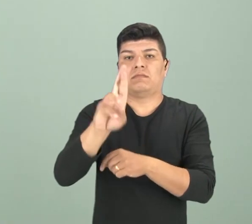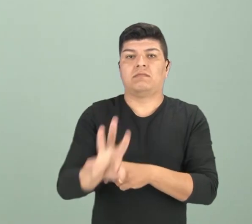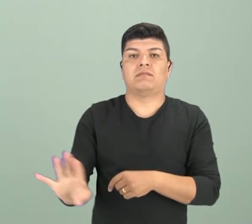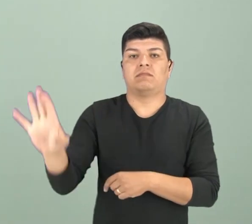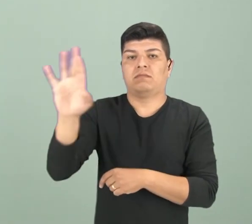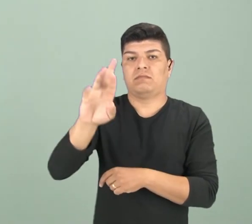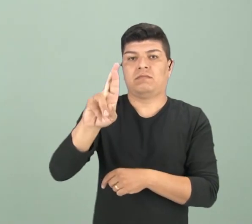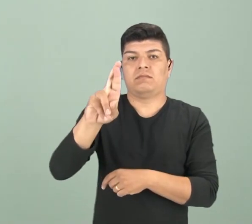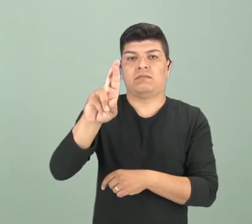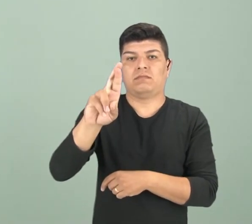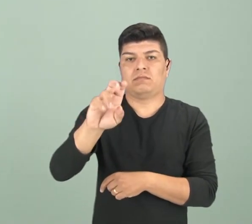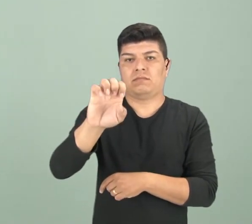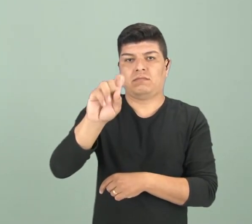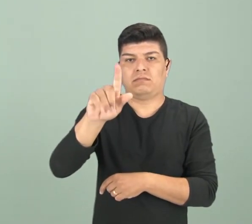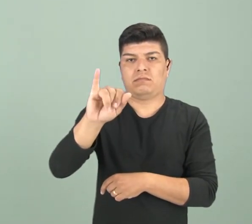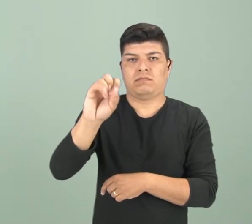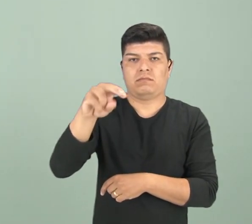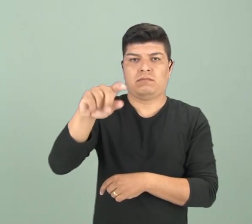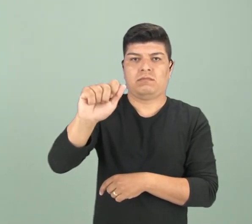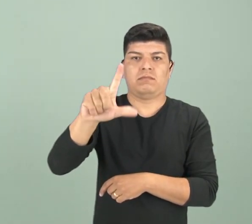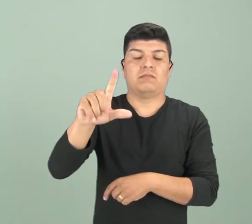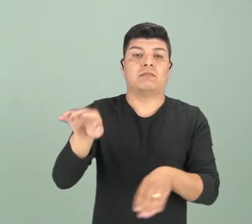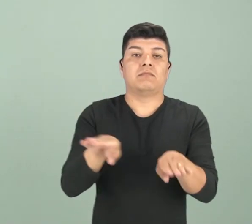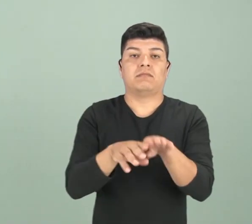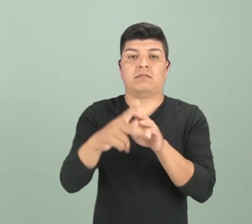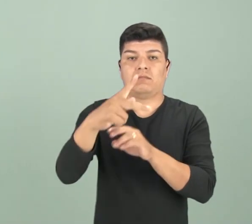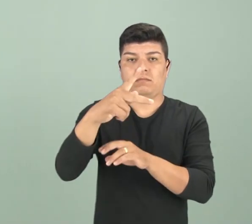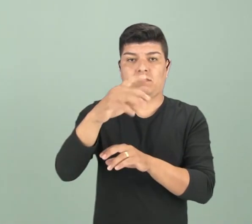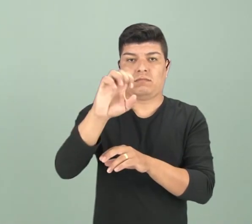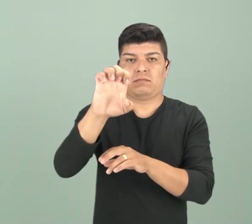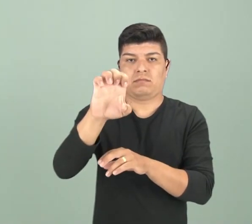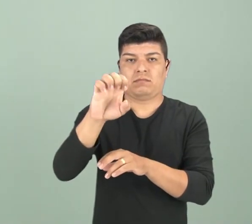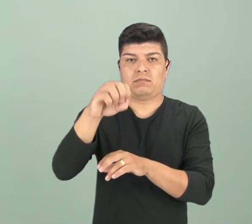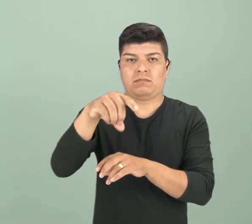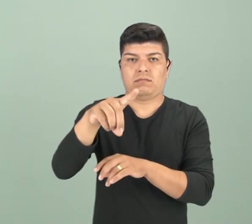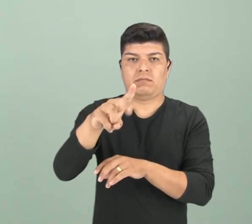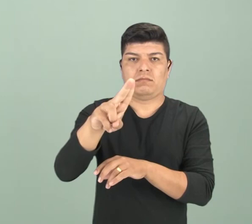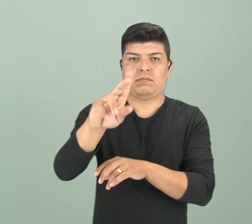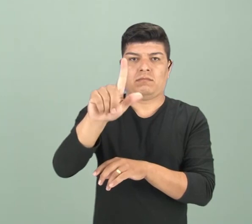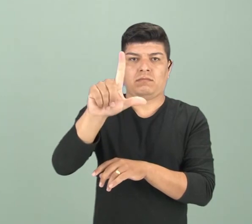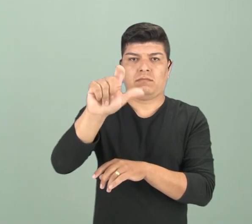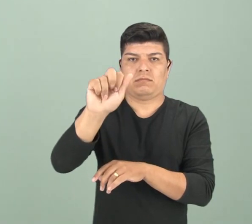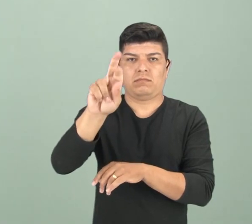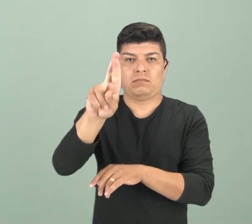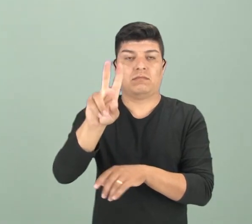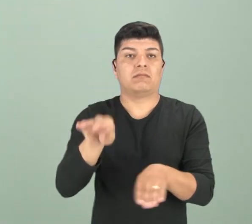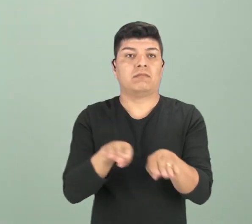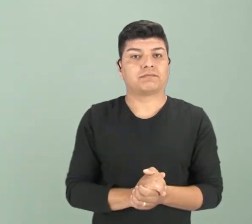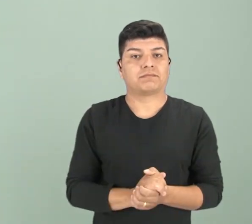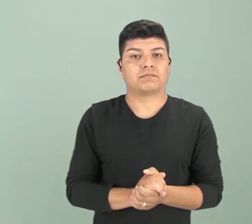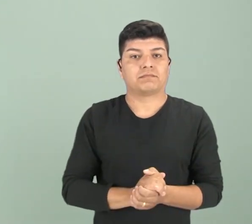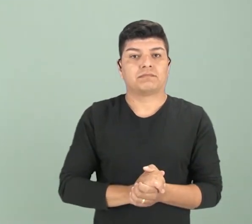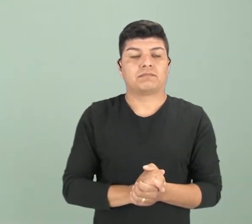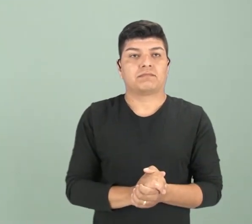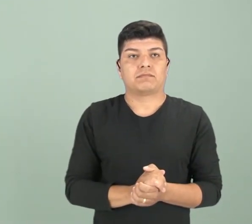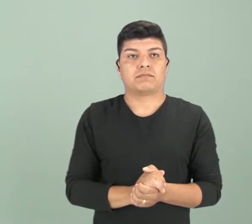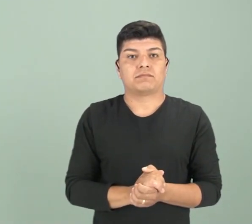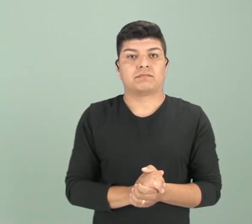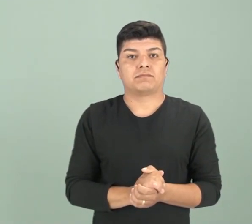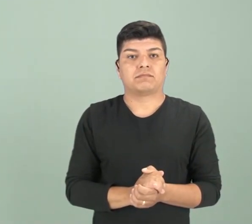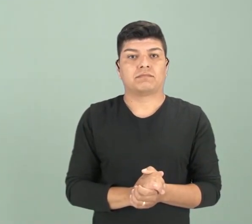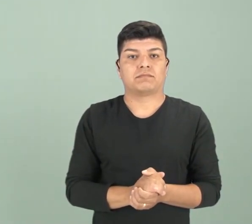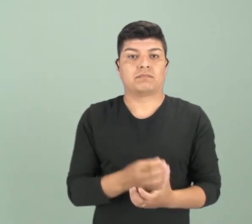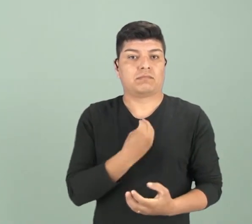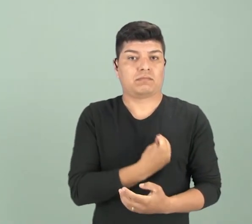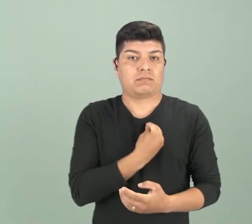migração intrarregional, a migração pendular, tá? Não esqueçam que essas migrações elas foram